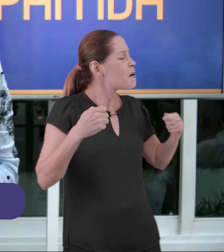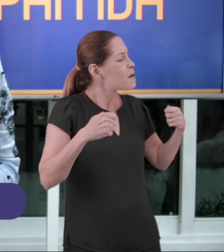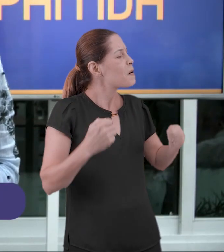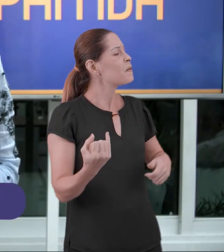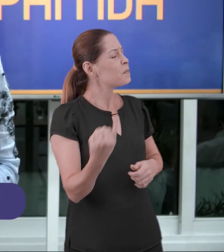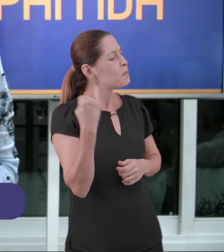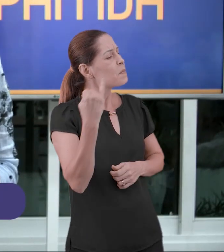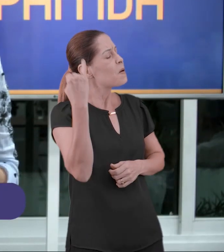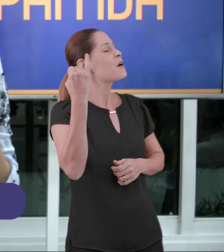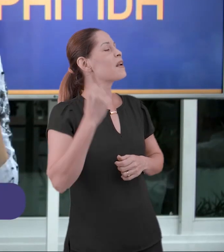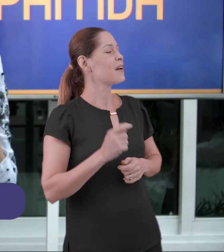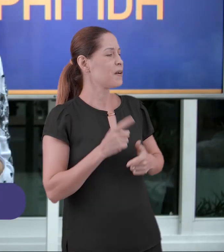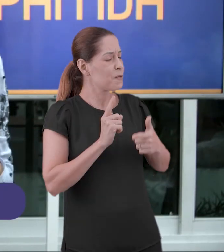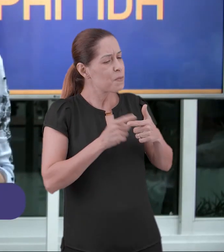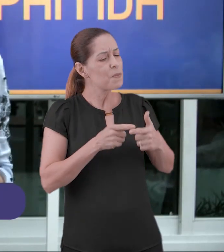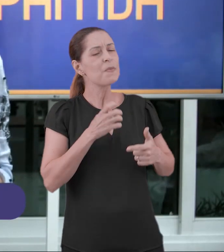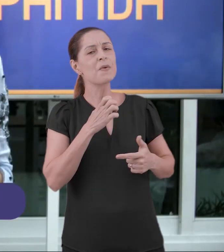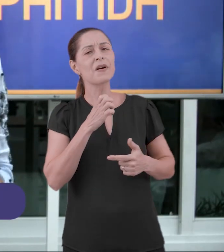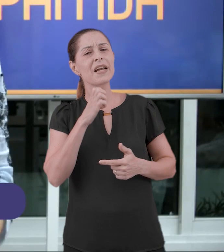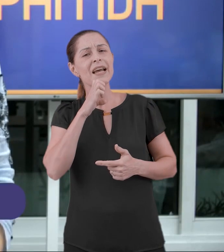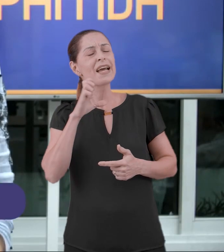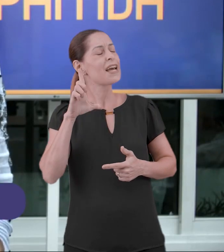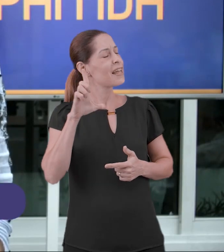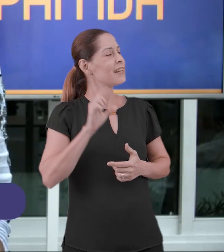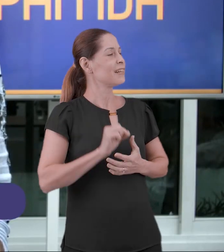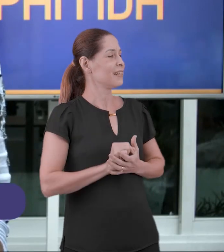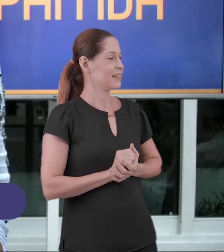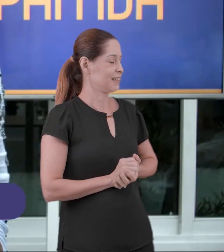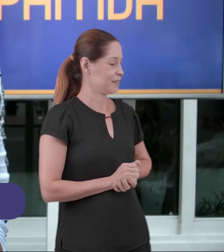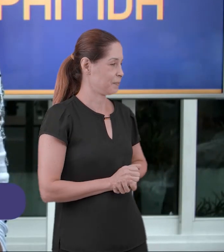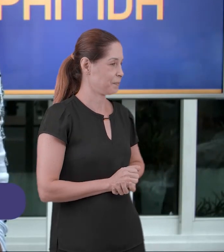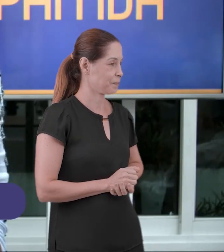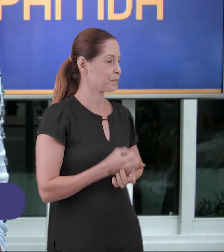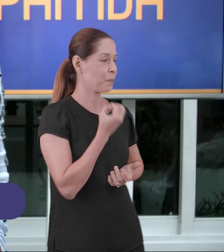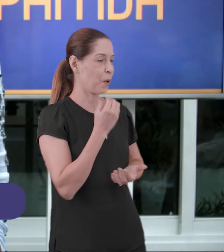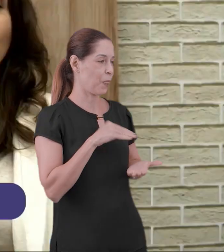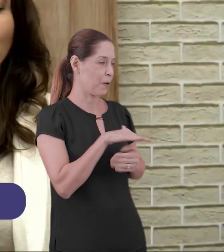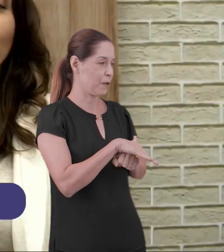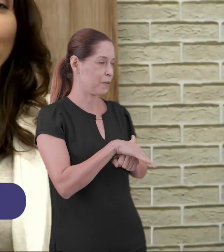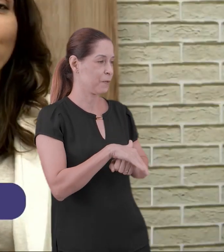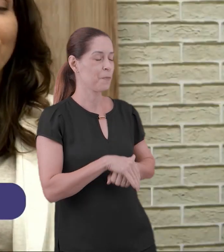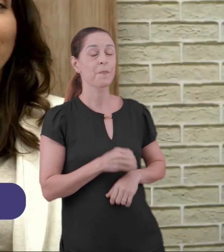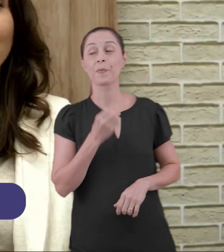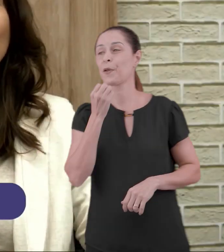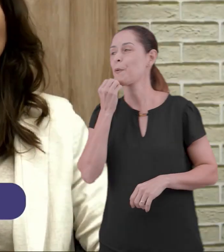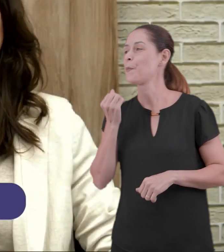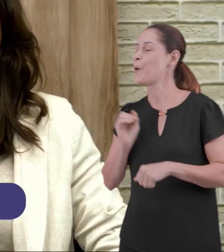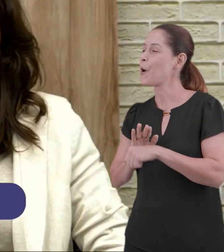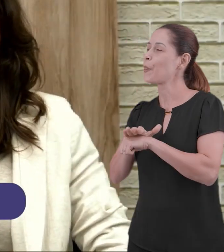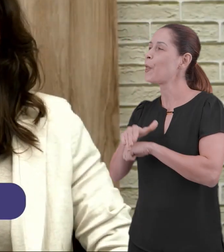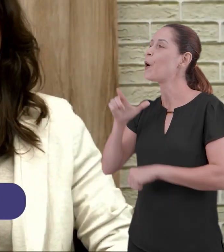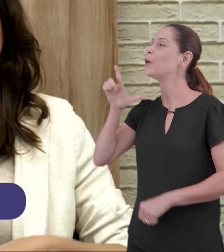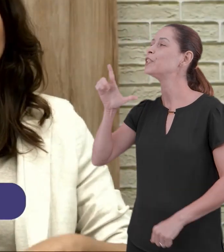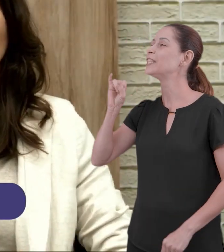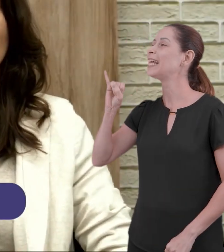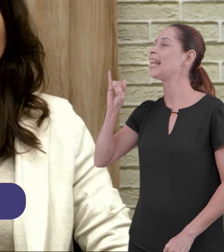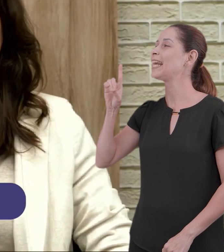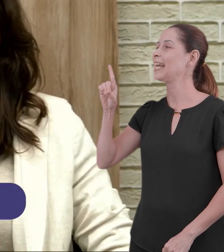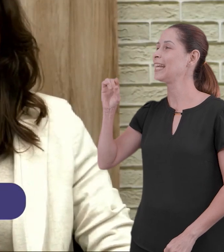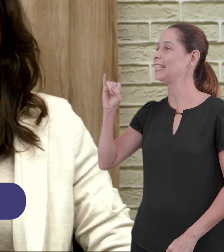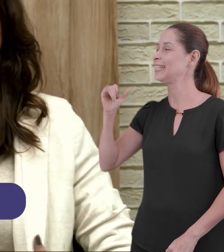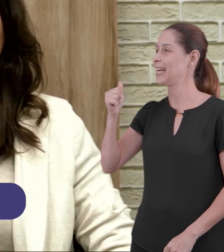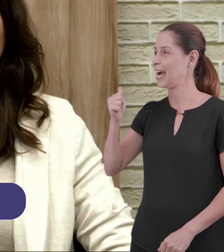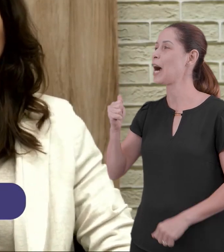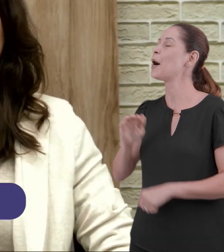sobre essa importância das pessoas especiais. Boa noite. Boa noite, Lídia. Boa noite vocês todos